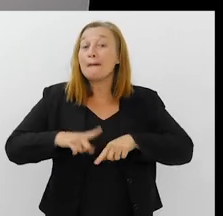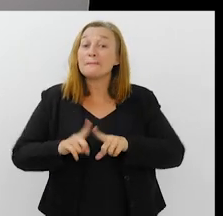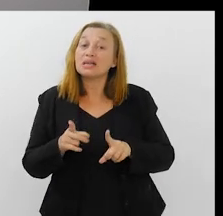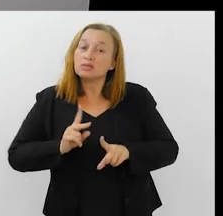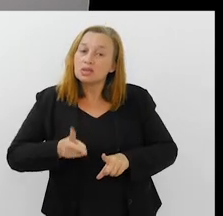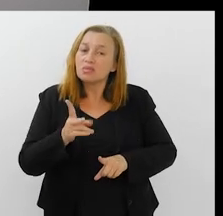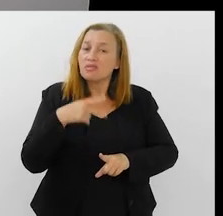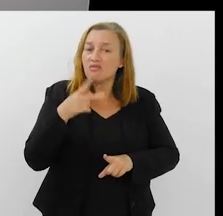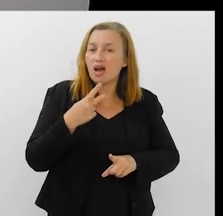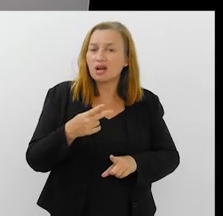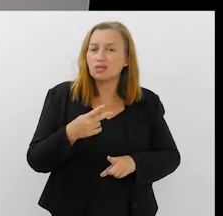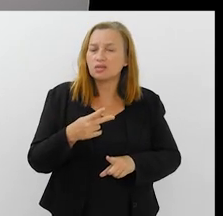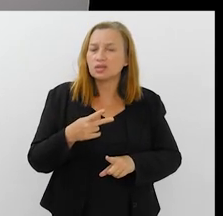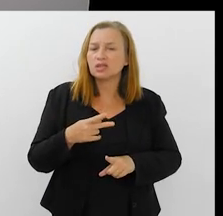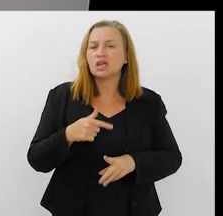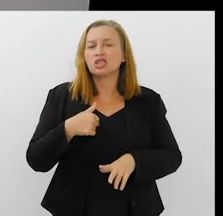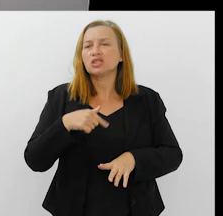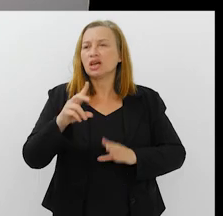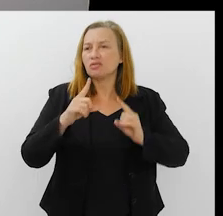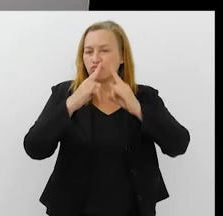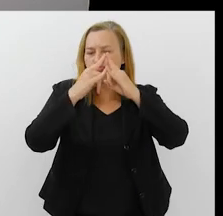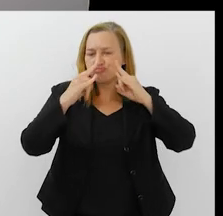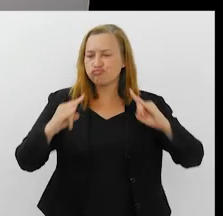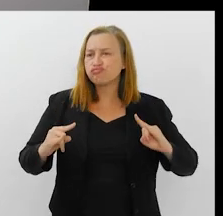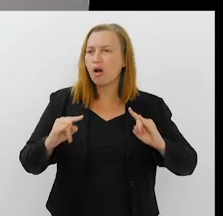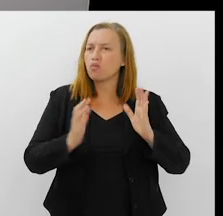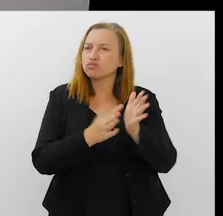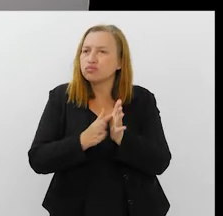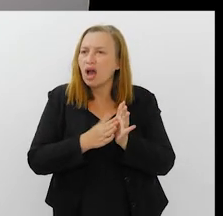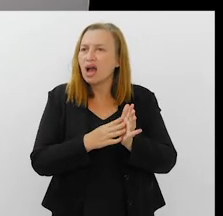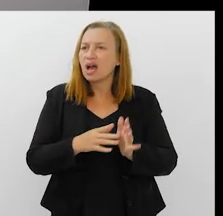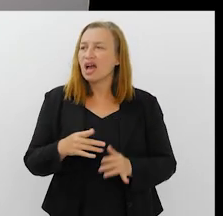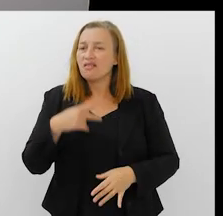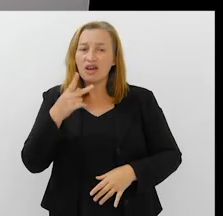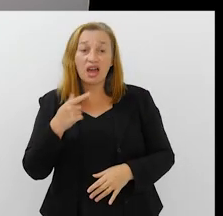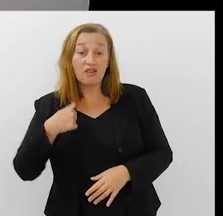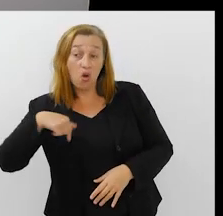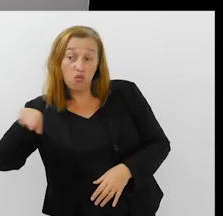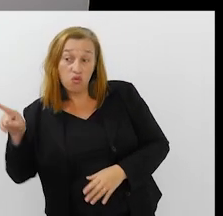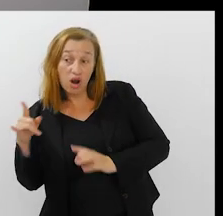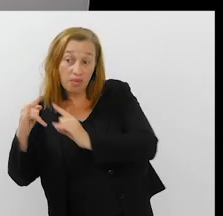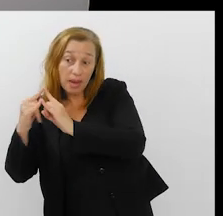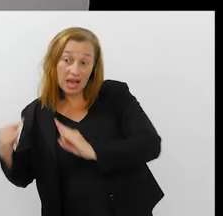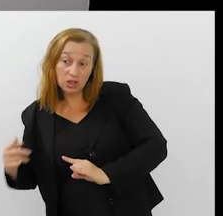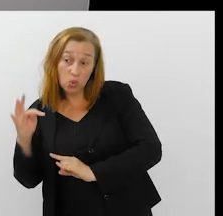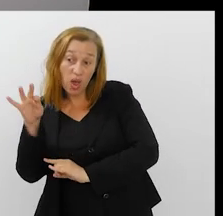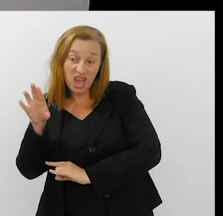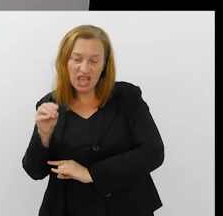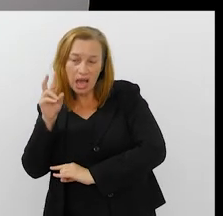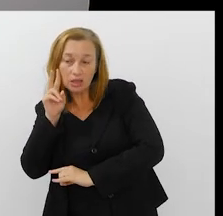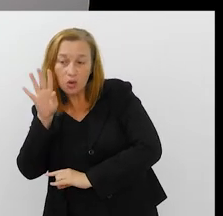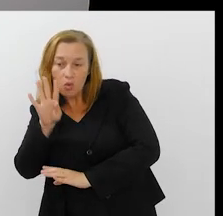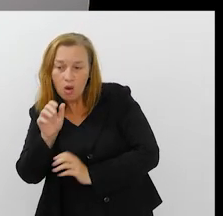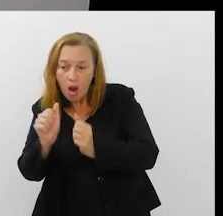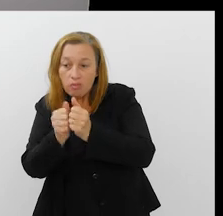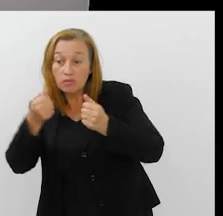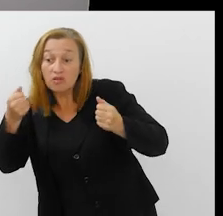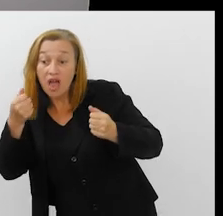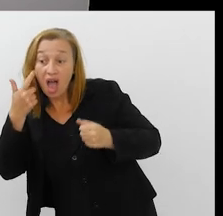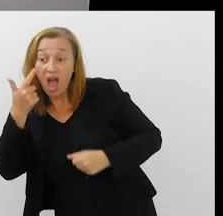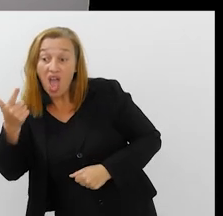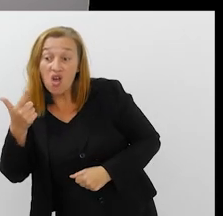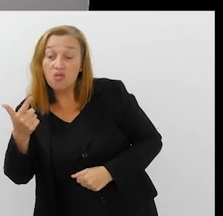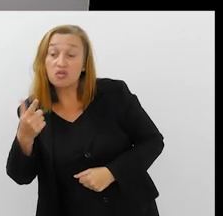trabalhador. Mas eu sempre cito isso, que a gente estava num barracão e aí o pessoal falava, olha, eu passei lá no barracão do Renato pela porta,